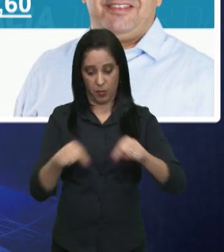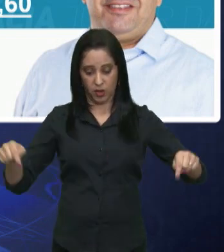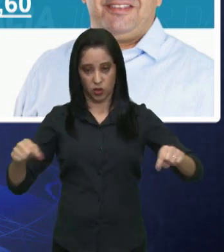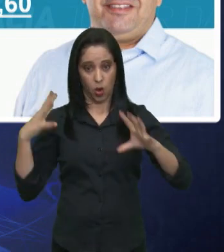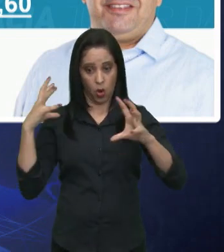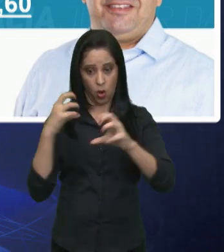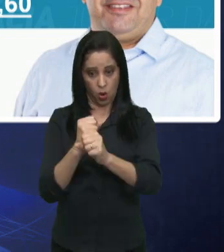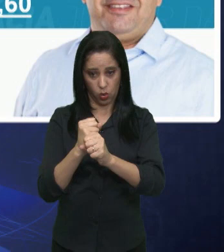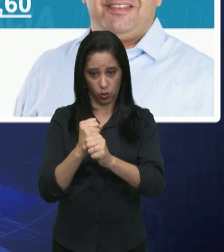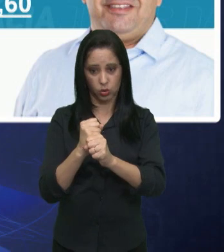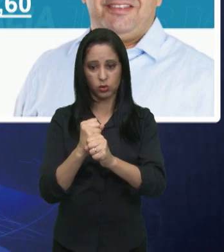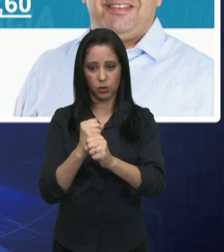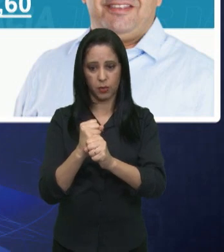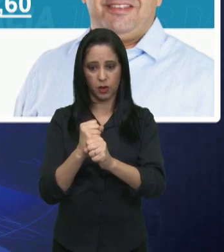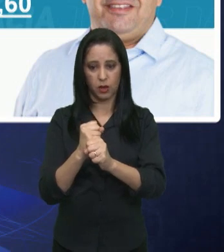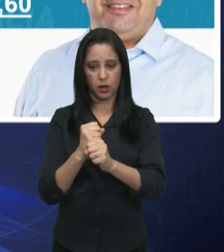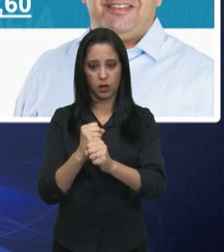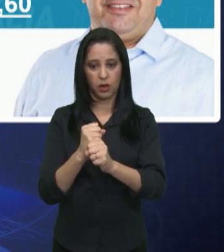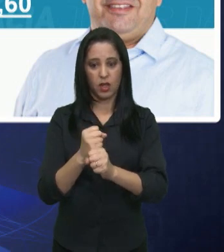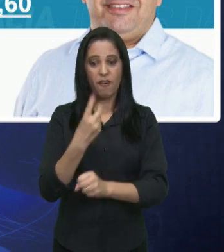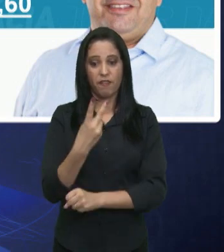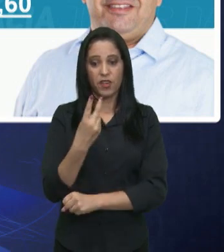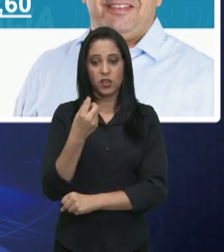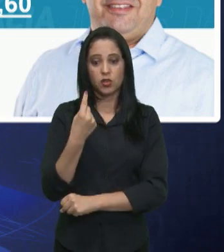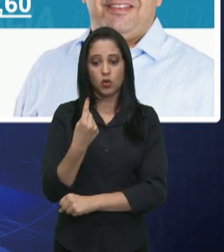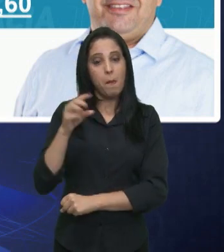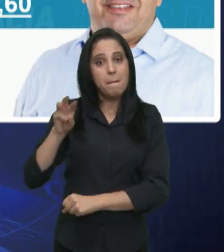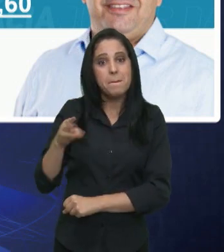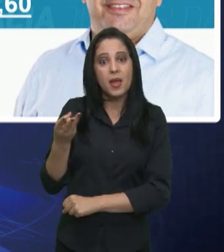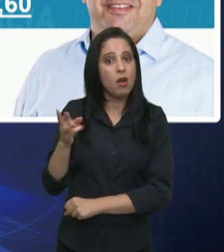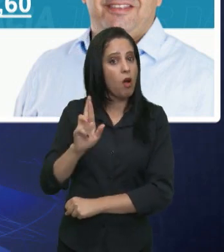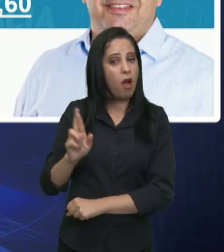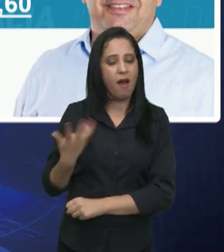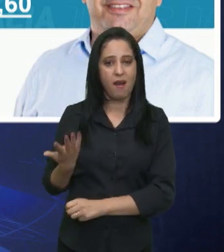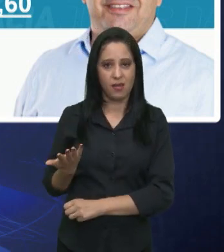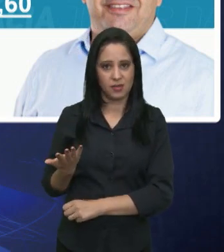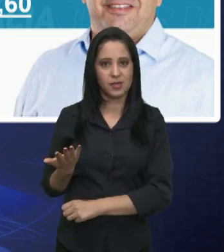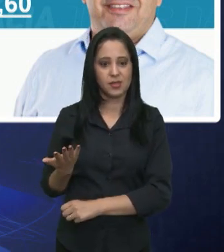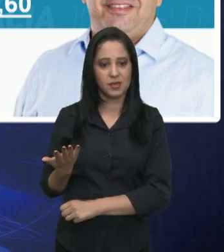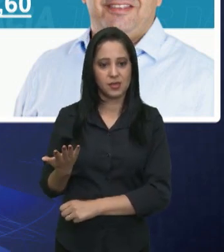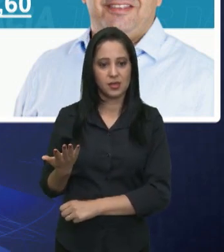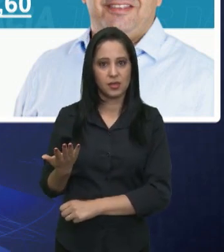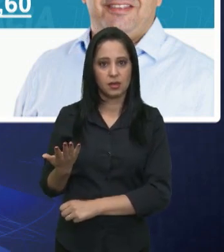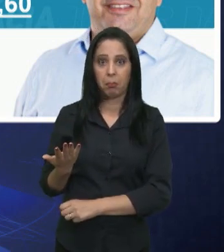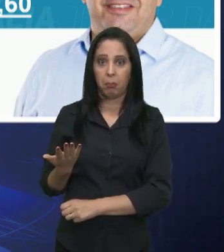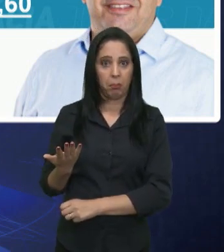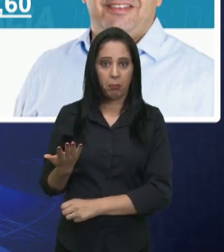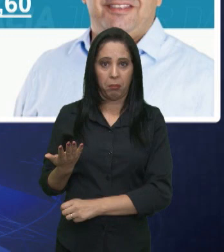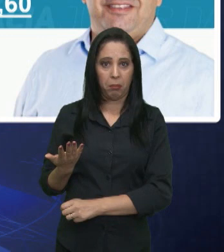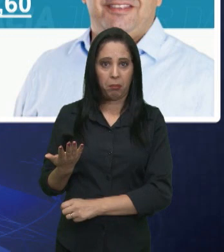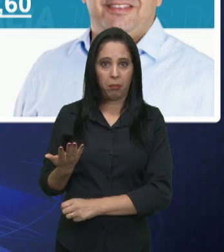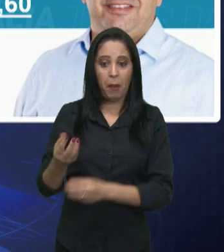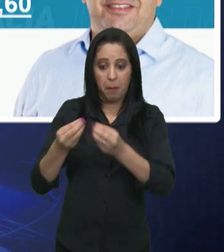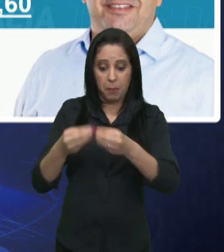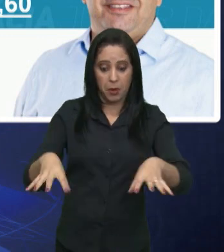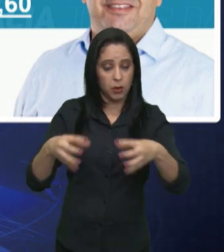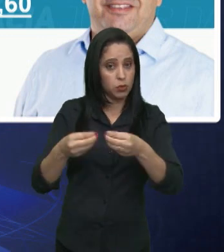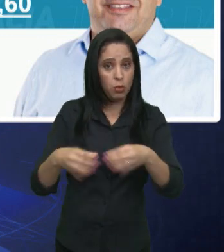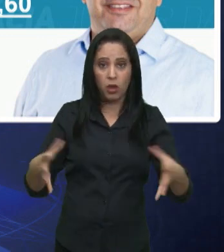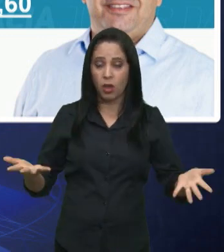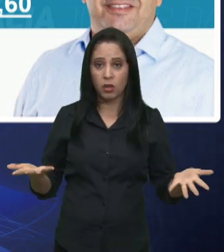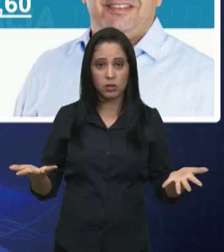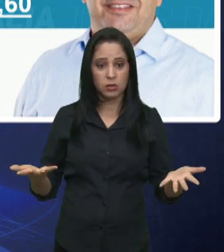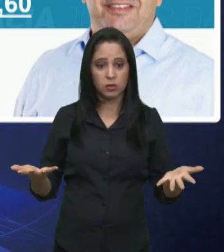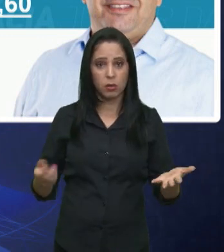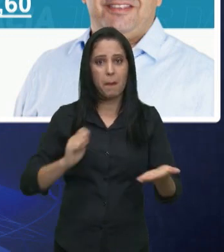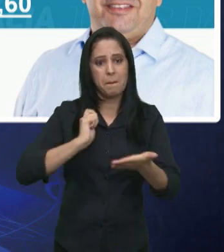453, que é o valor da parcela atual, vai para 21 milhões. É um saco sem fundo. Só fica se